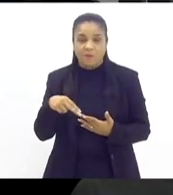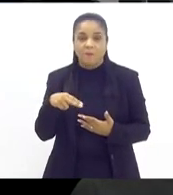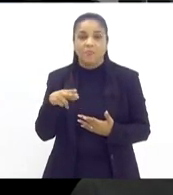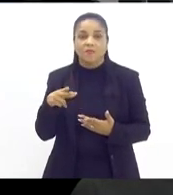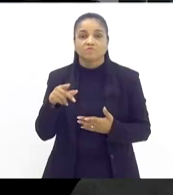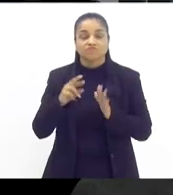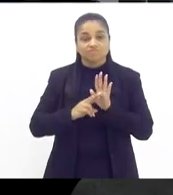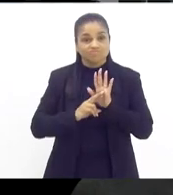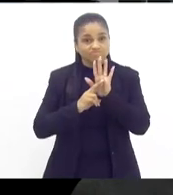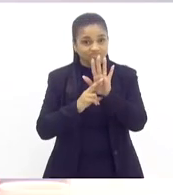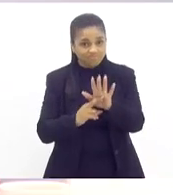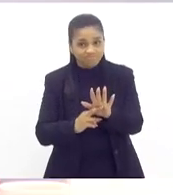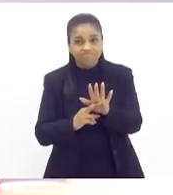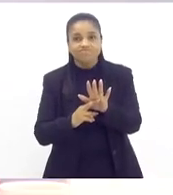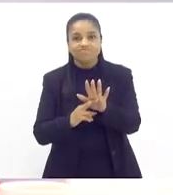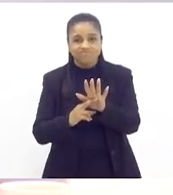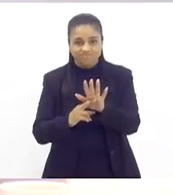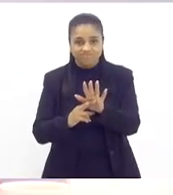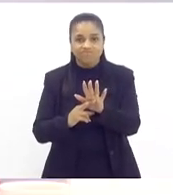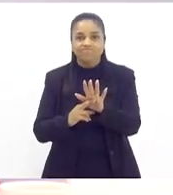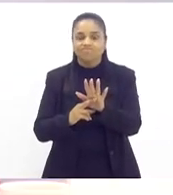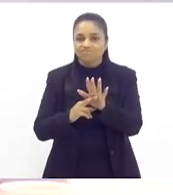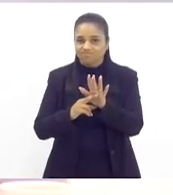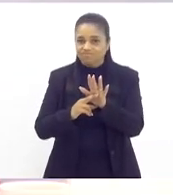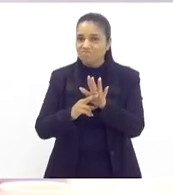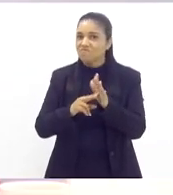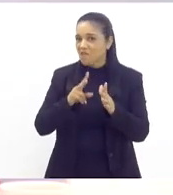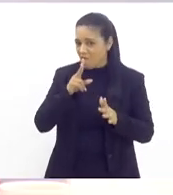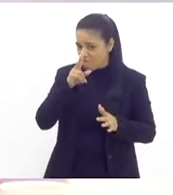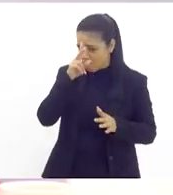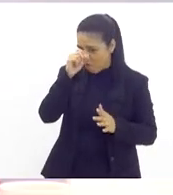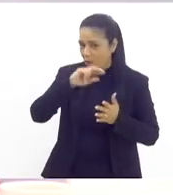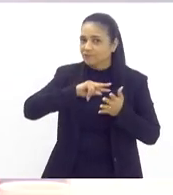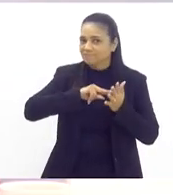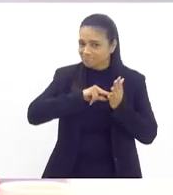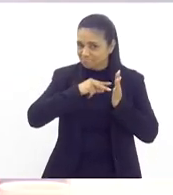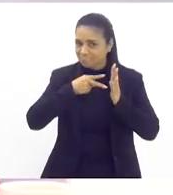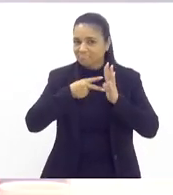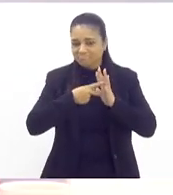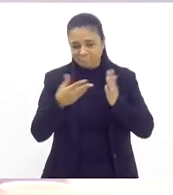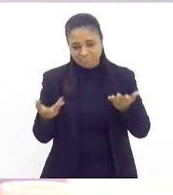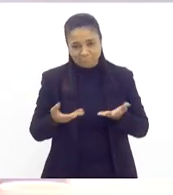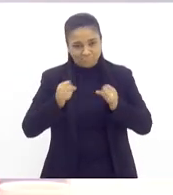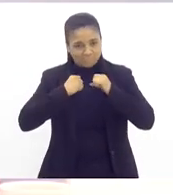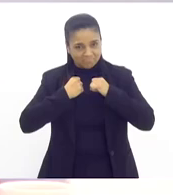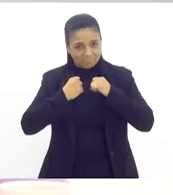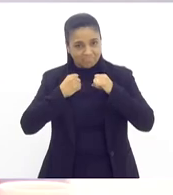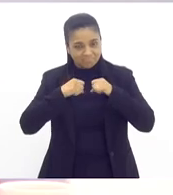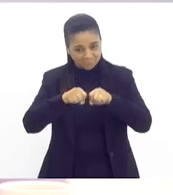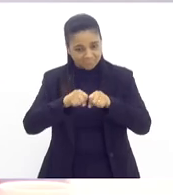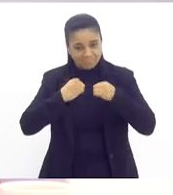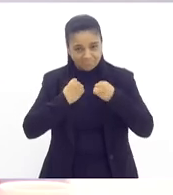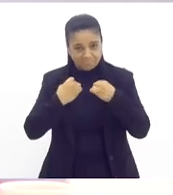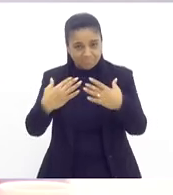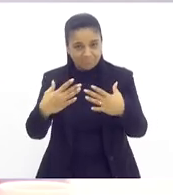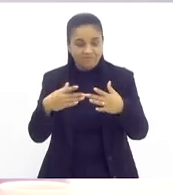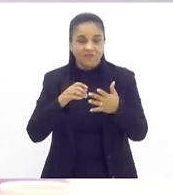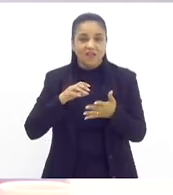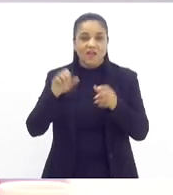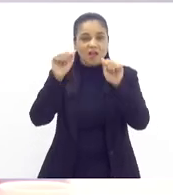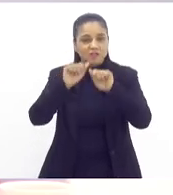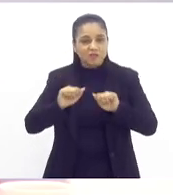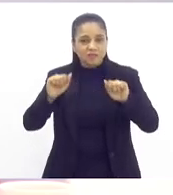com uma representatividade bastante significativa na audiência. Registrar aqui a Associação Brasileira de